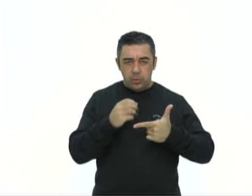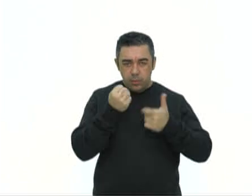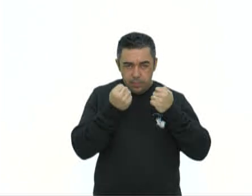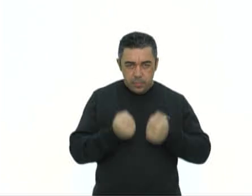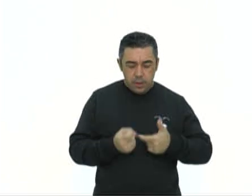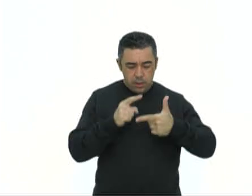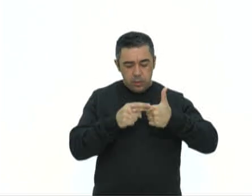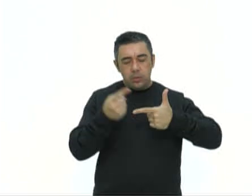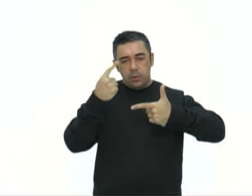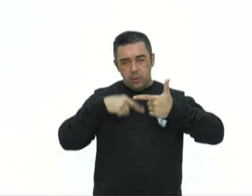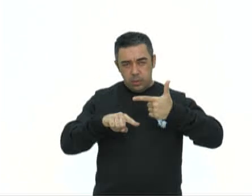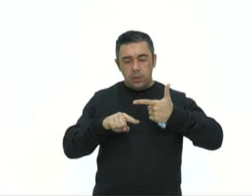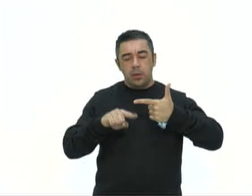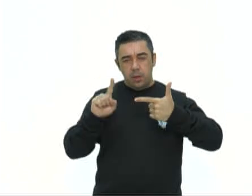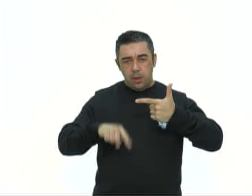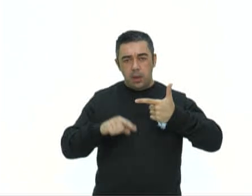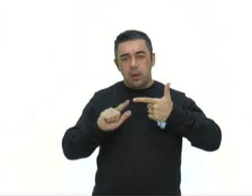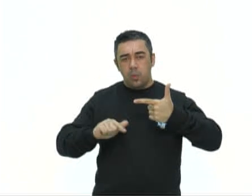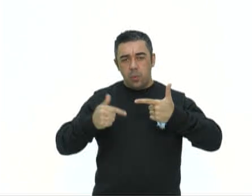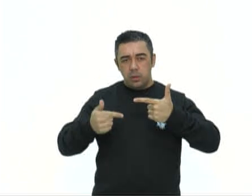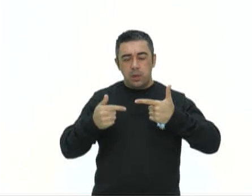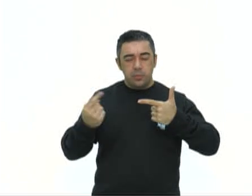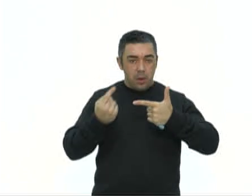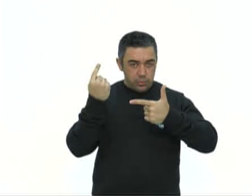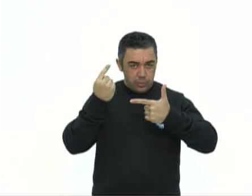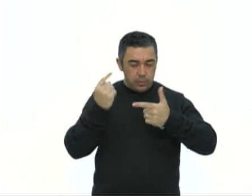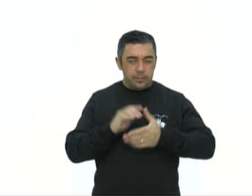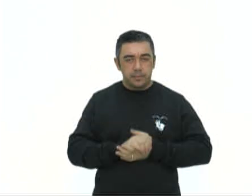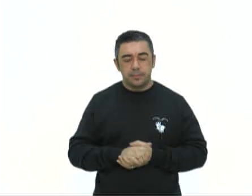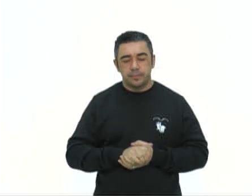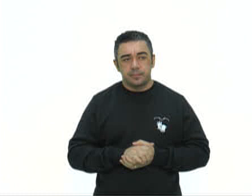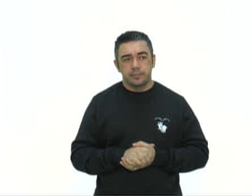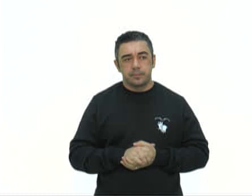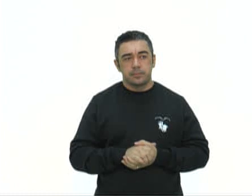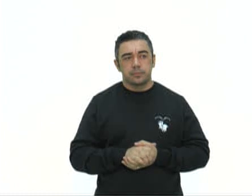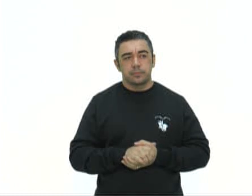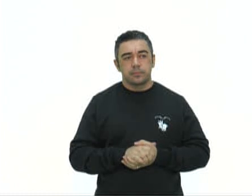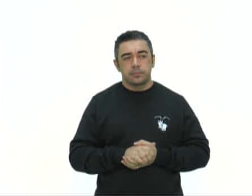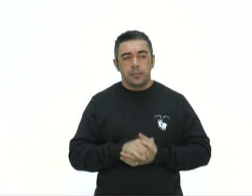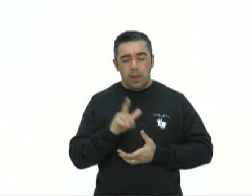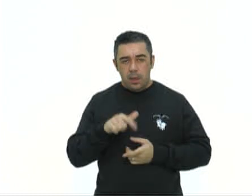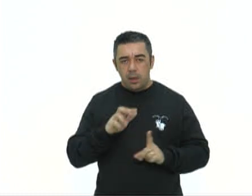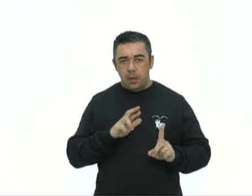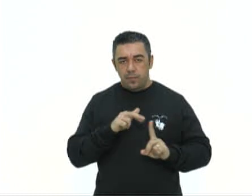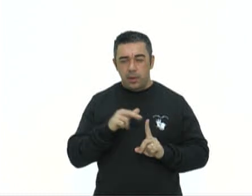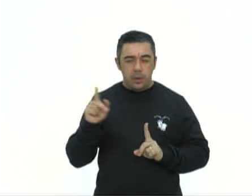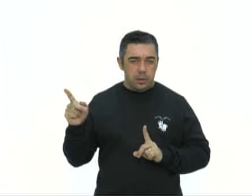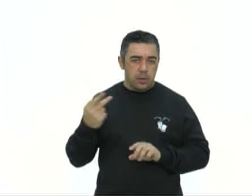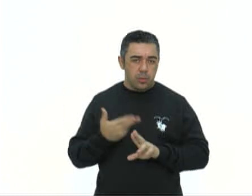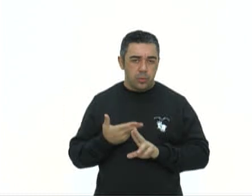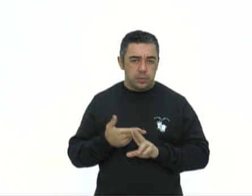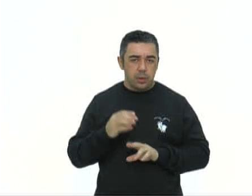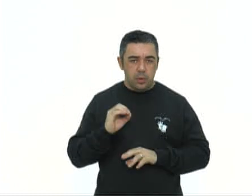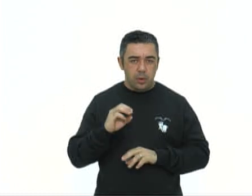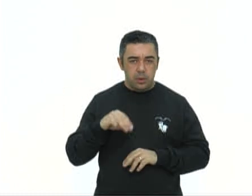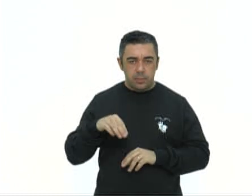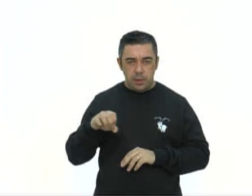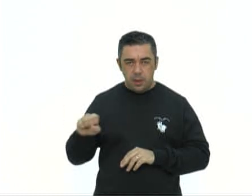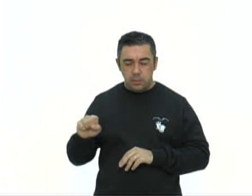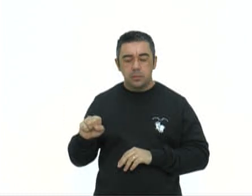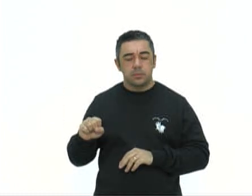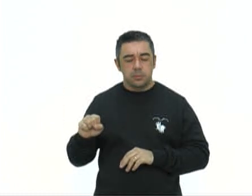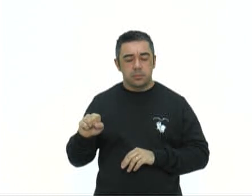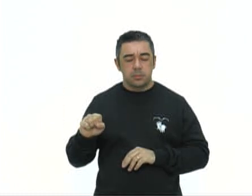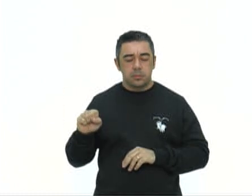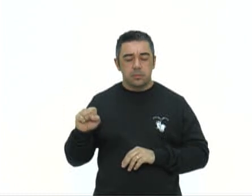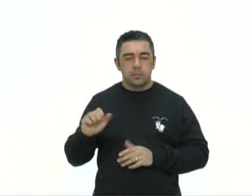adulto em quilogramas pelo quadrado da altura medida em metros, aquilo que a gente viu ali. É uma referência adotada pela OMS, Organização Mundial da